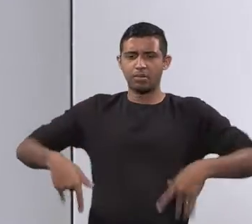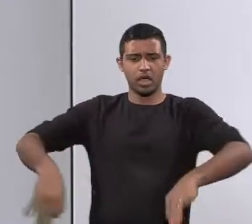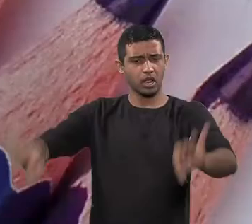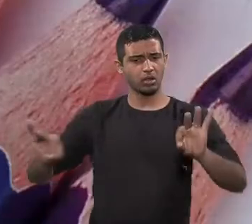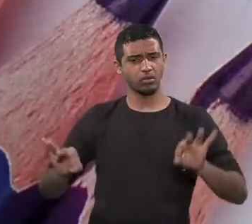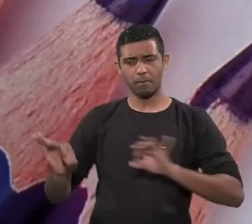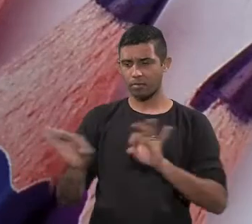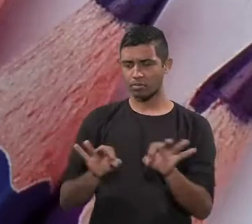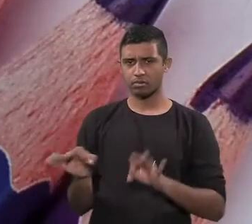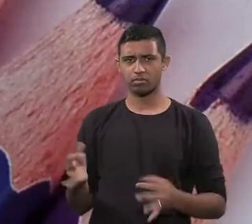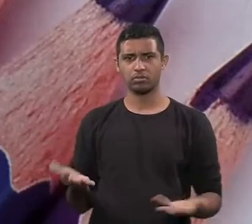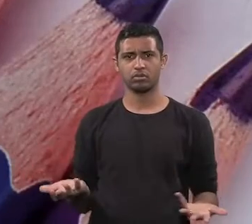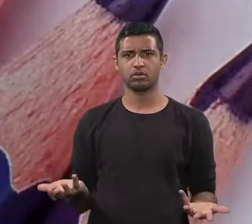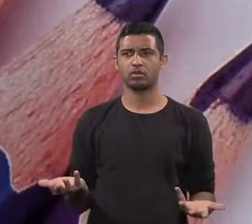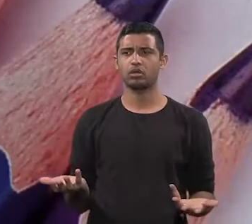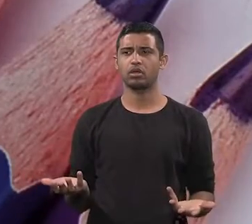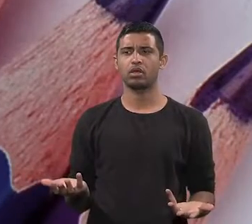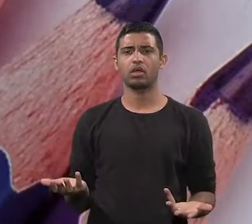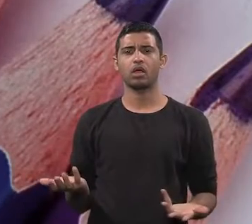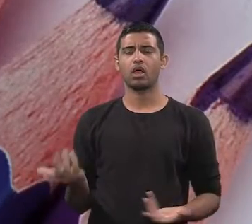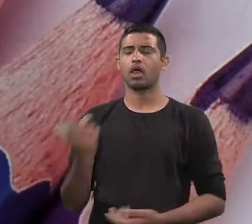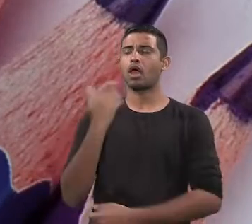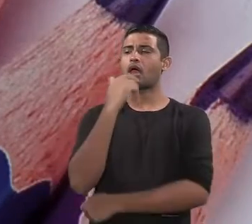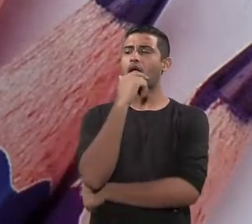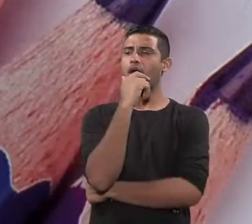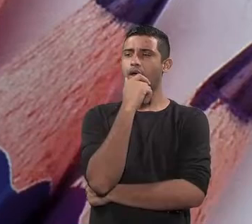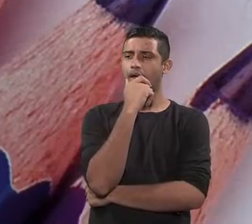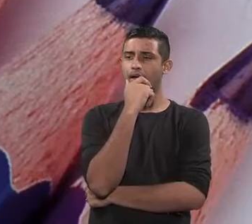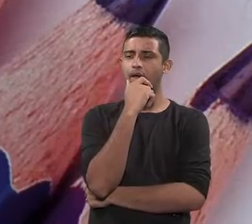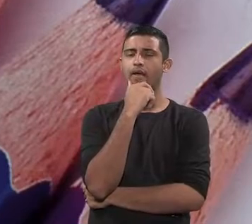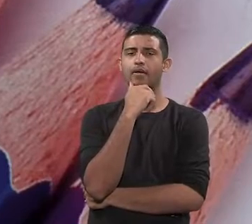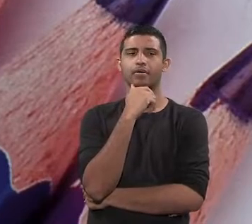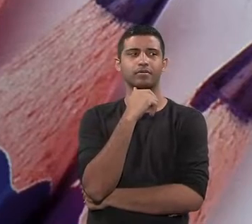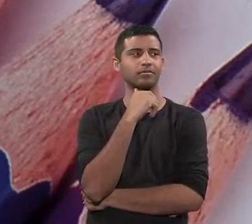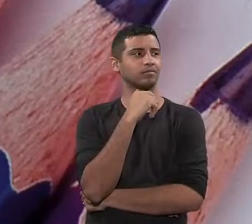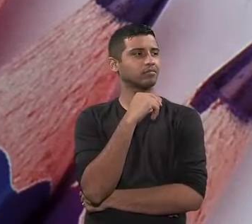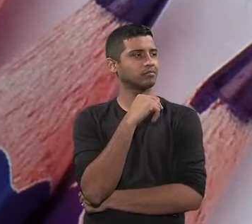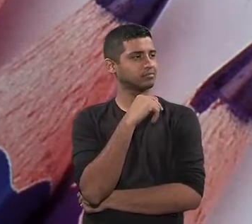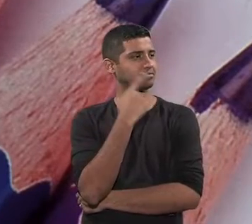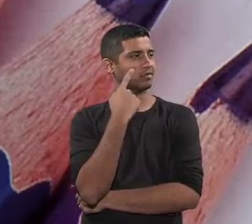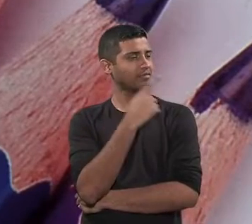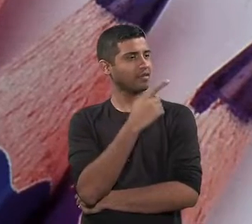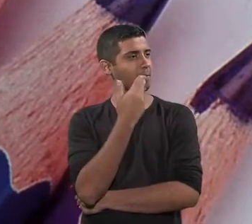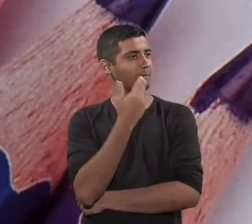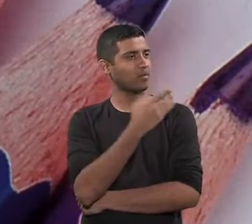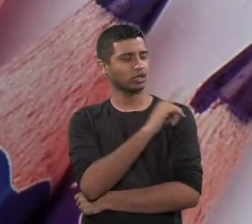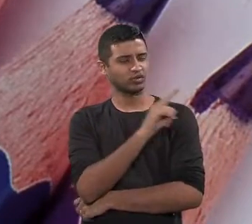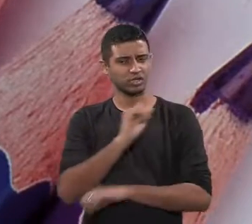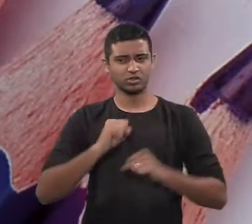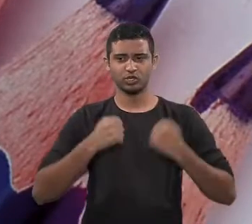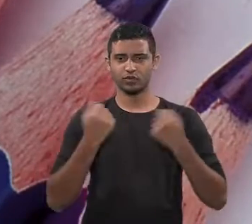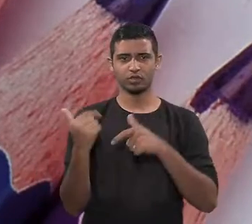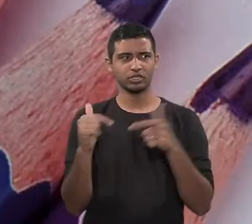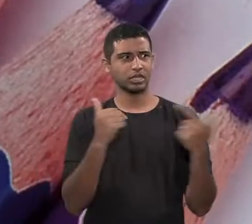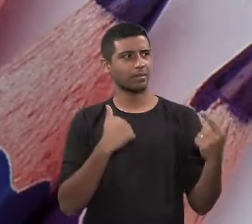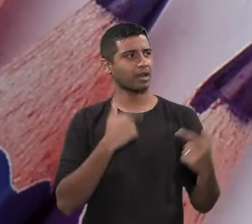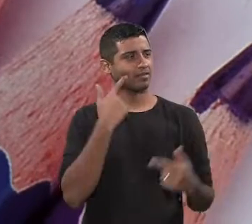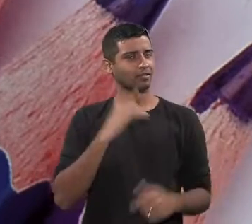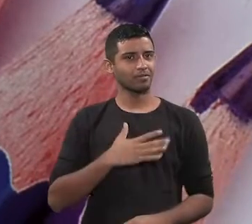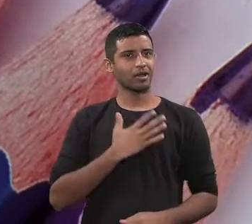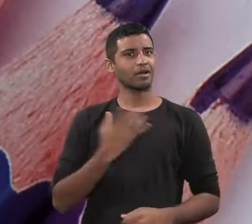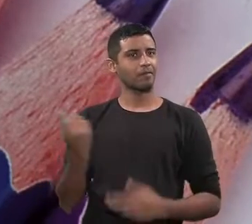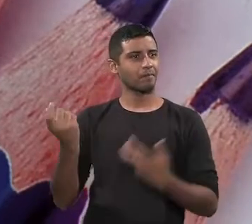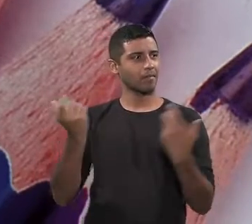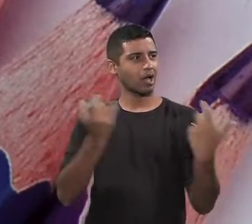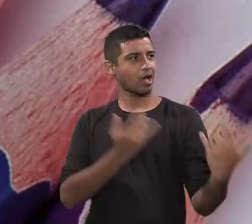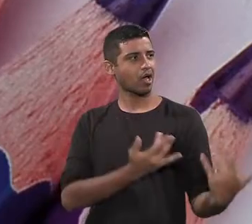arrumar. Foi um aumento que você recebeu aí, né? Porque só esse reconhecimento de trabalho... Não, olha como as coisas